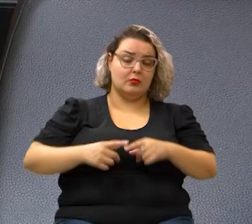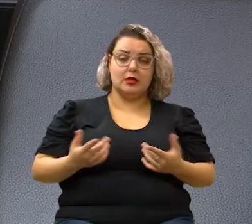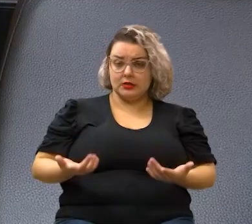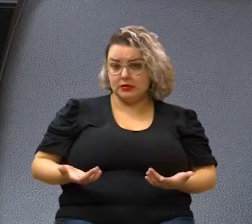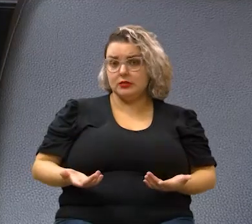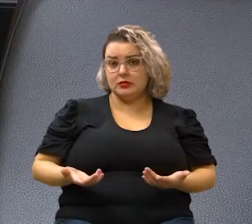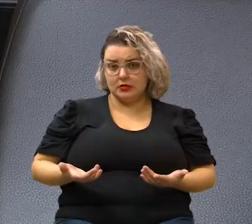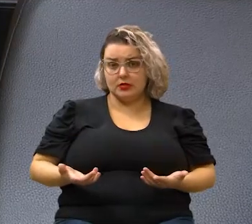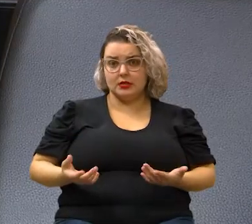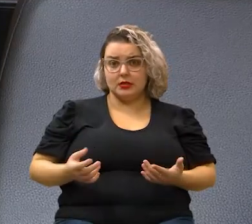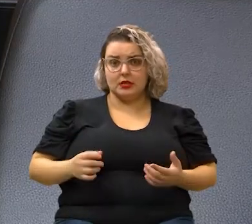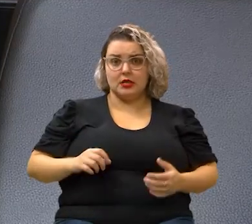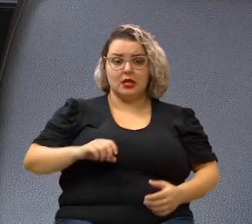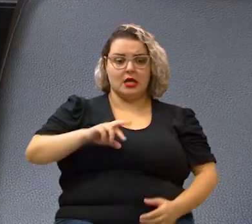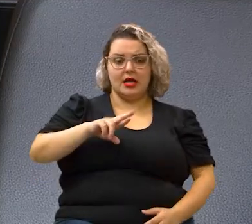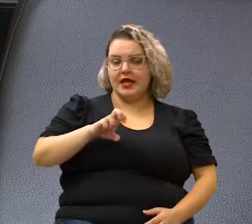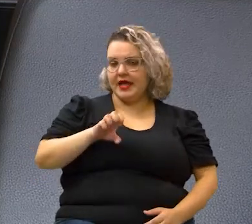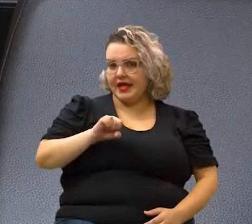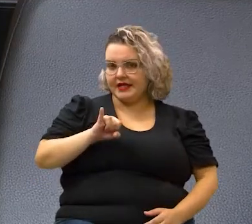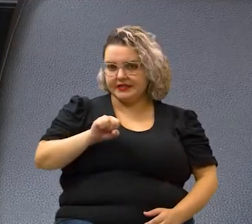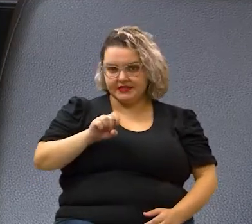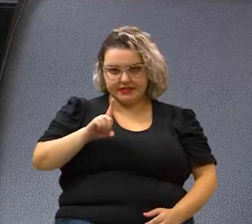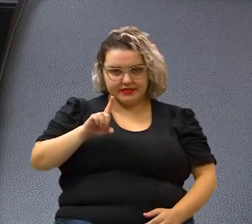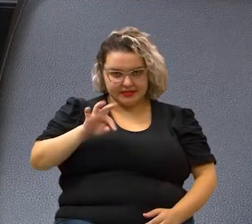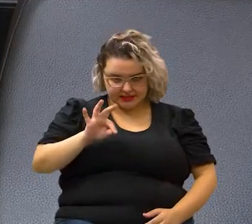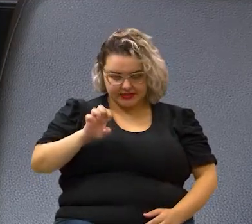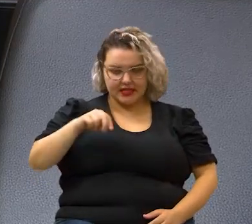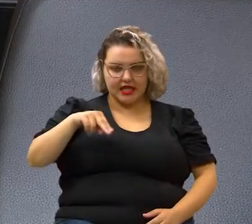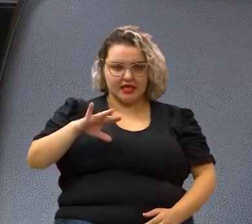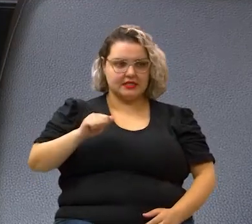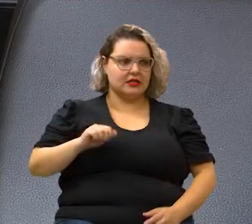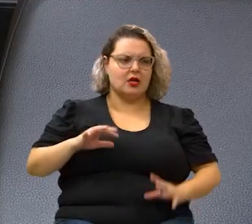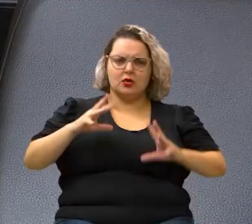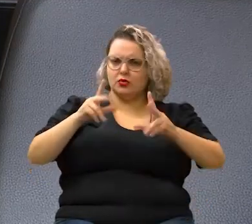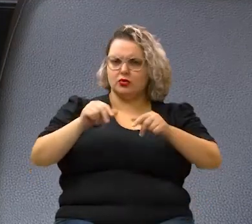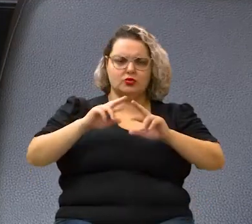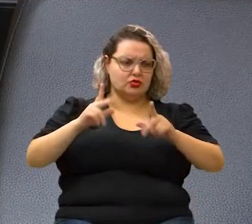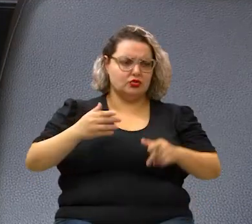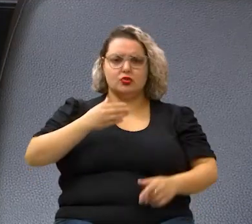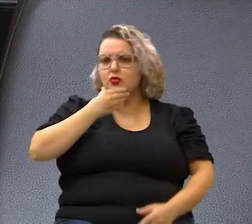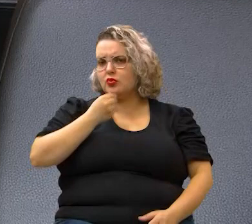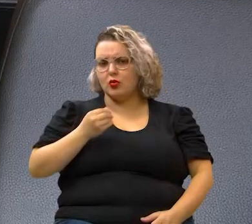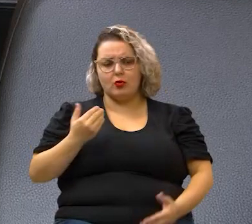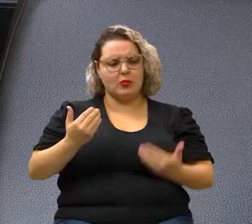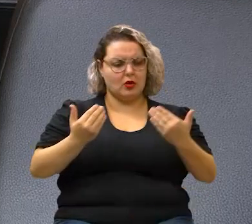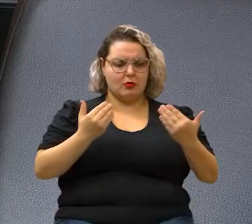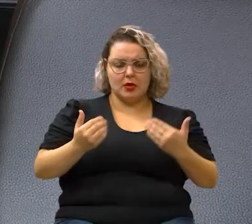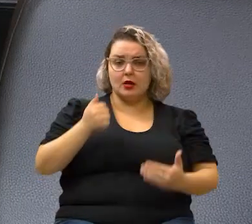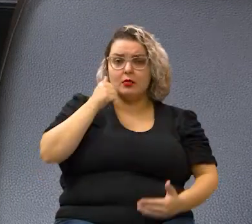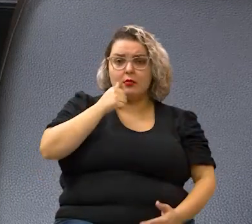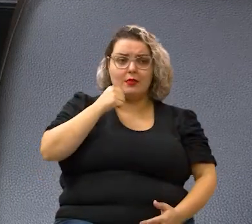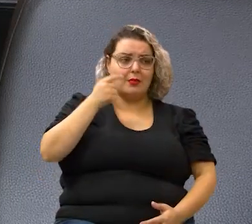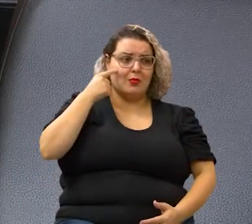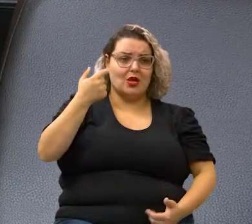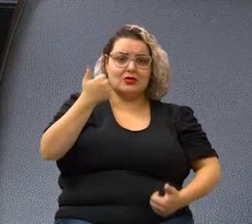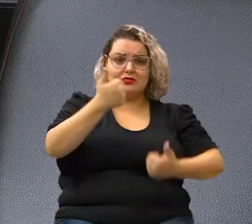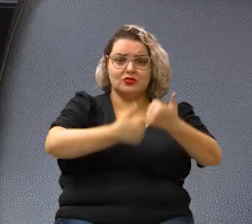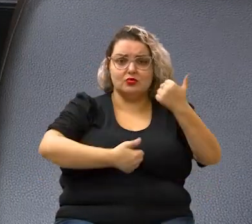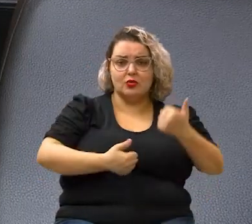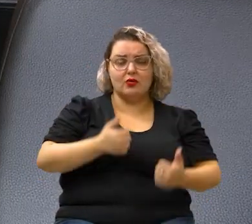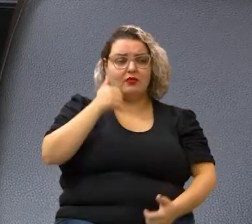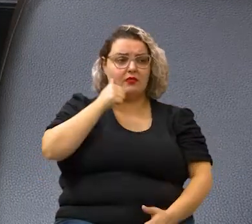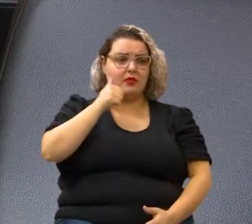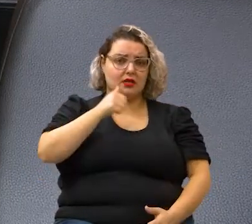da competição, né? A resistência. A gente sabe que tudo é diferente do homem e da mulher.